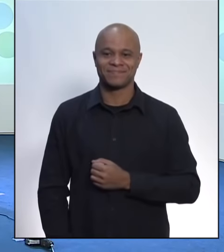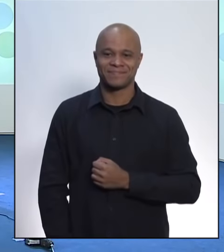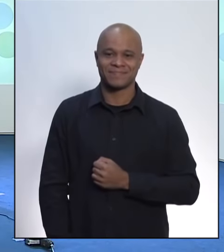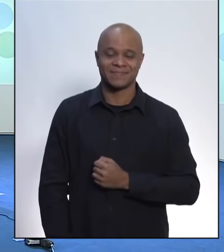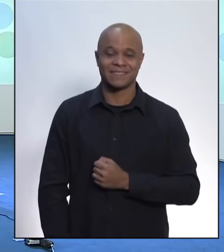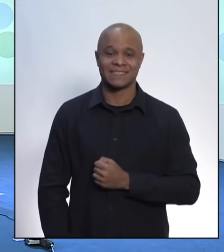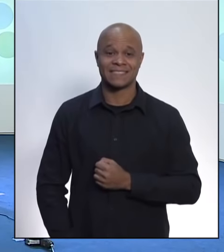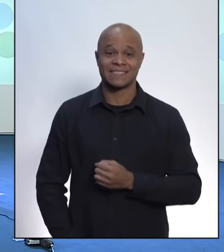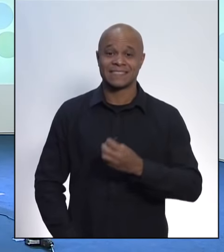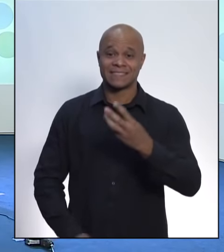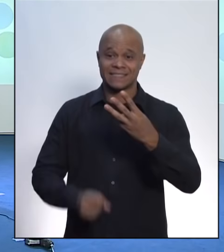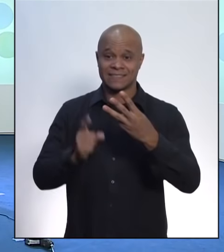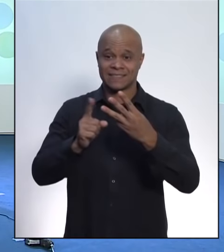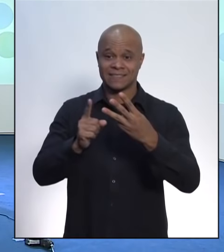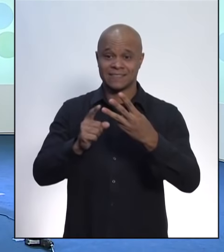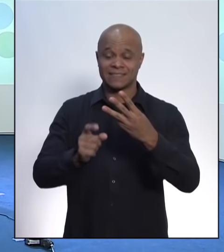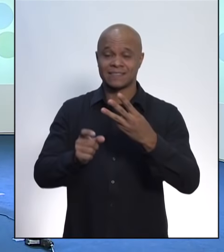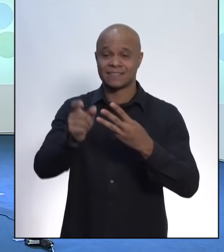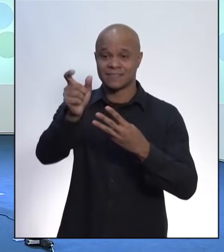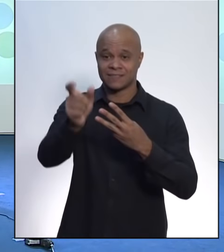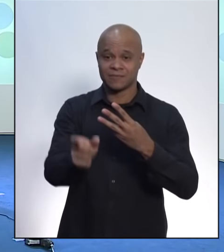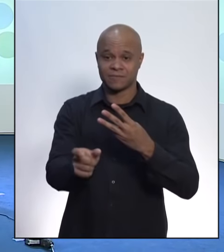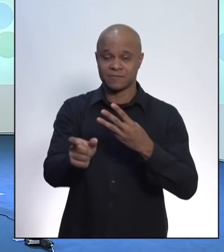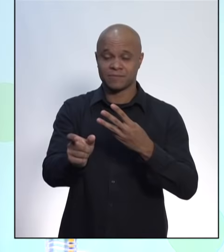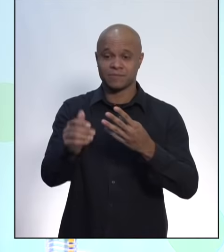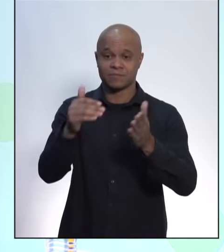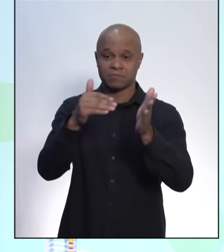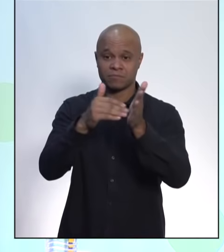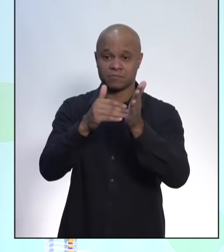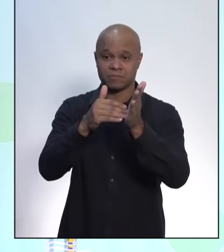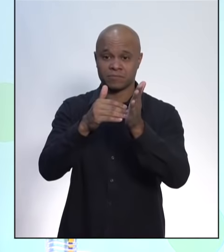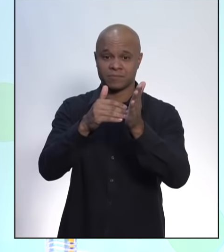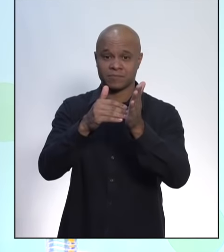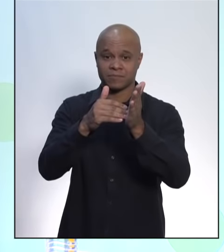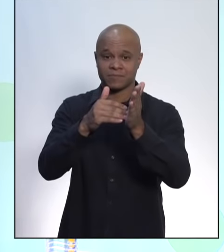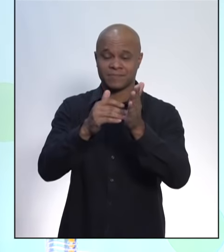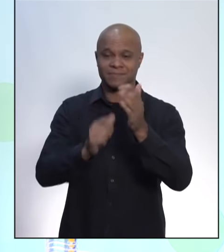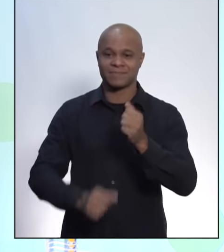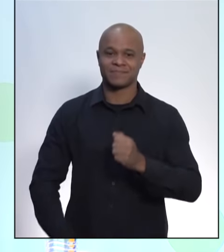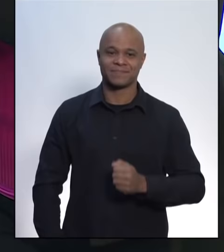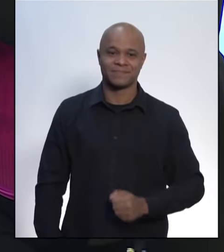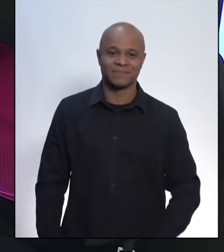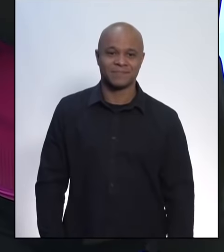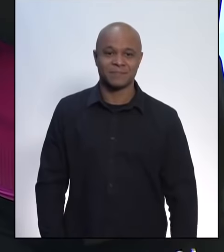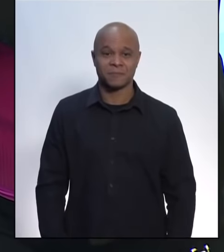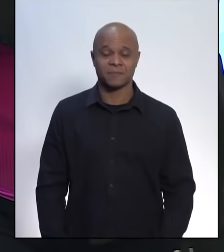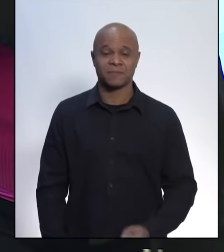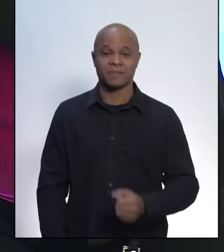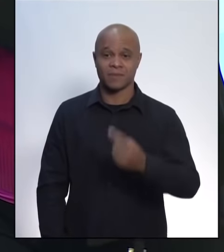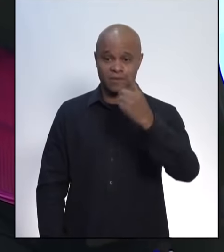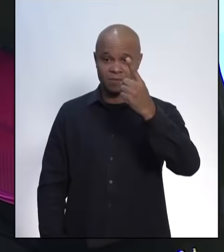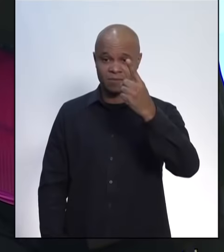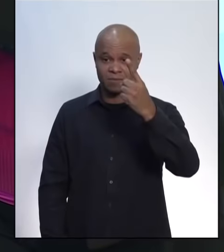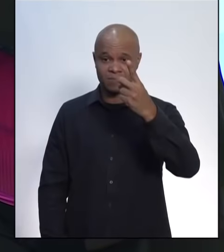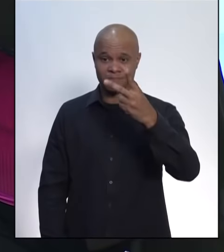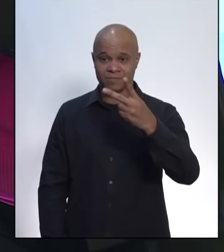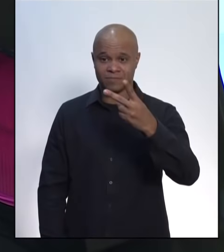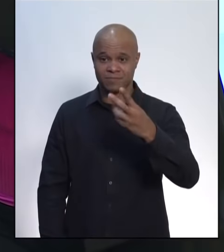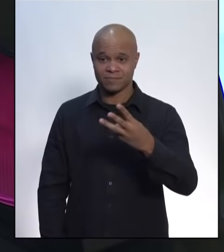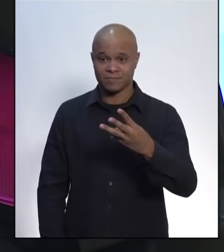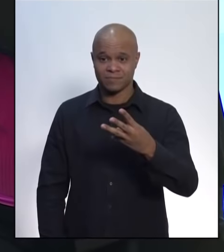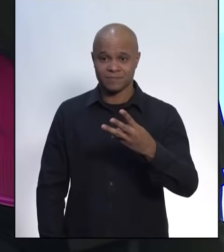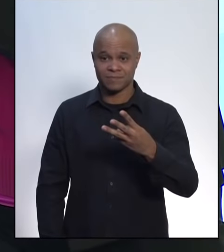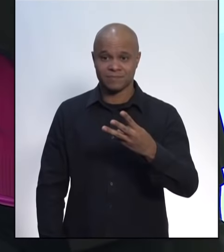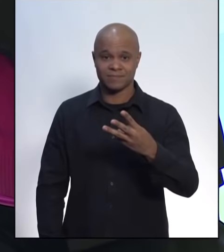nós vamos deixar a terceira coluna por último bom então aqui a segunda e aqui é a